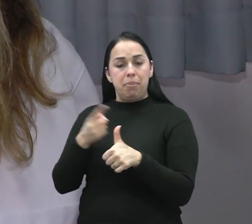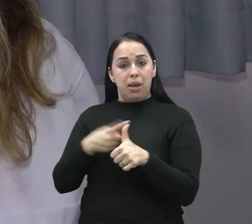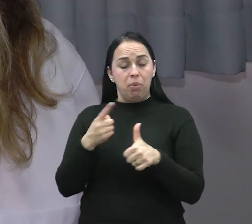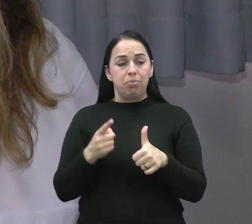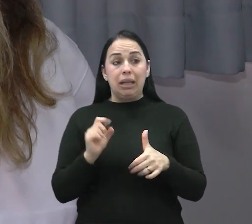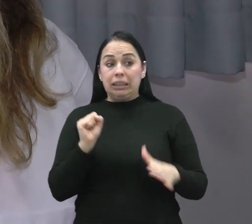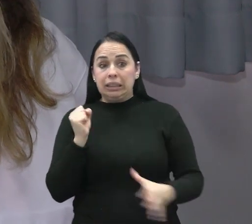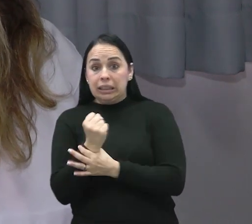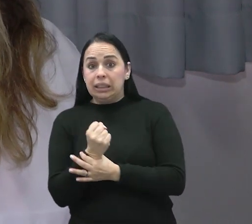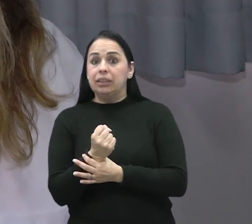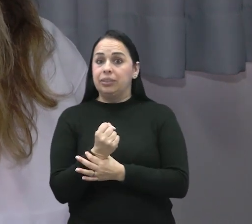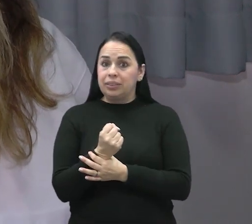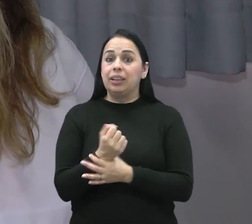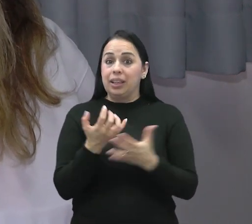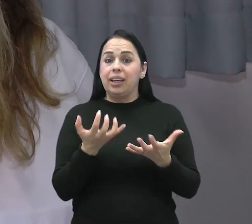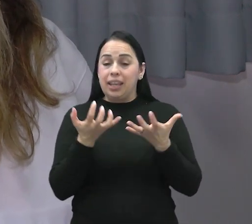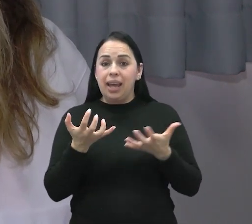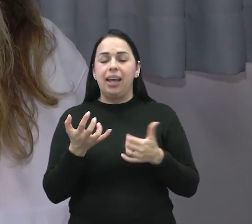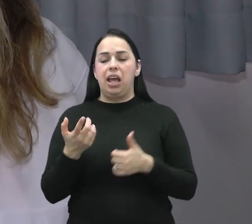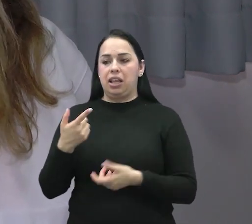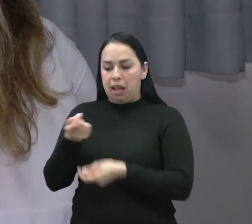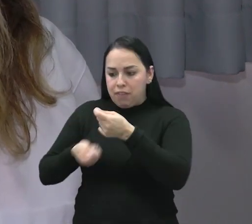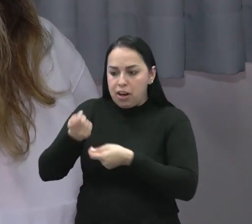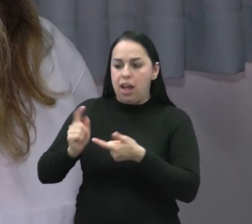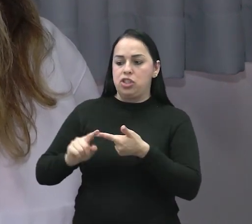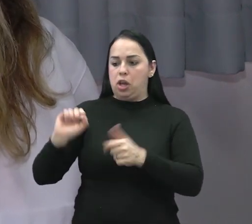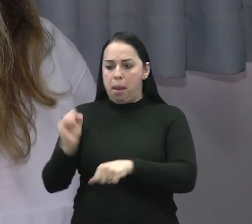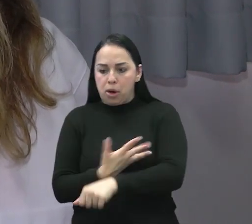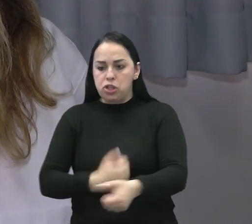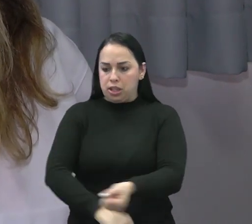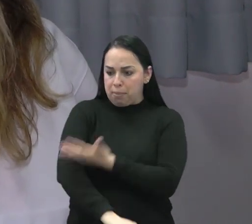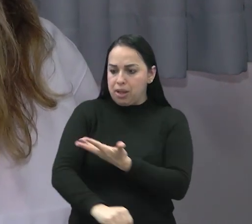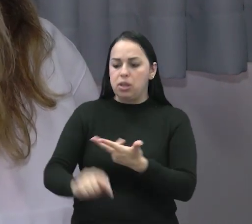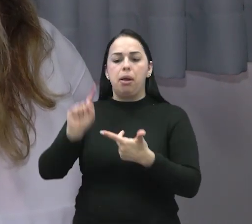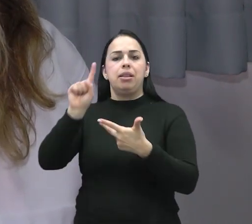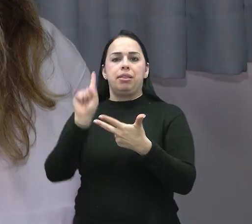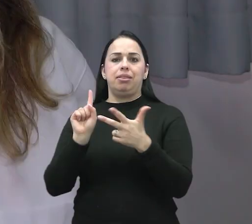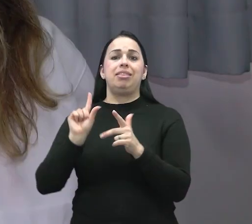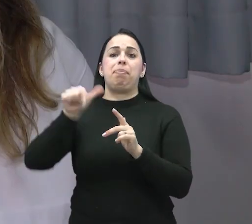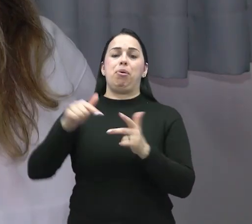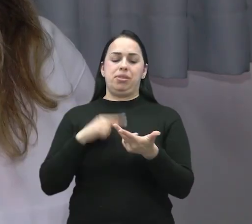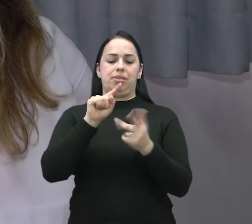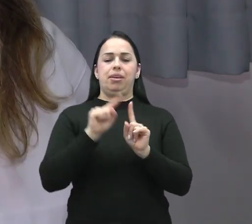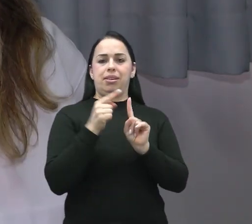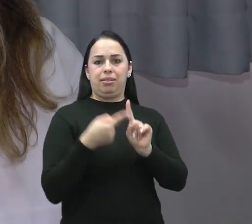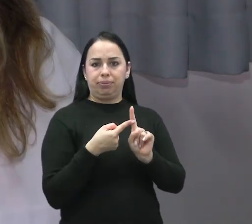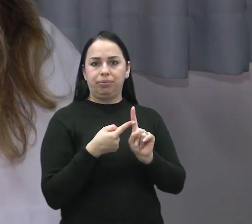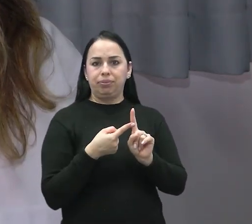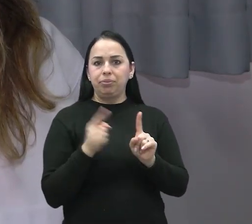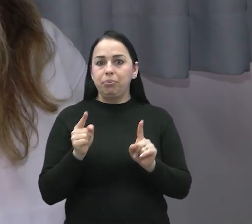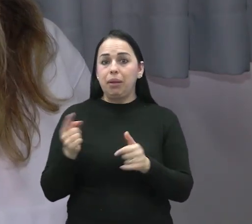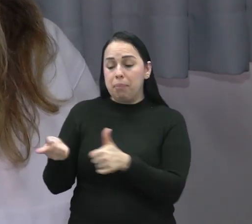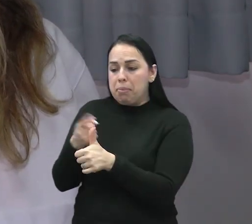eu vejo que ela quer ter muita segurança. Então, ela quer estar segura financeiramente, emocionalmente. Elas querem muito mesmo, mas